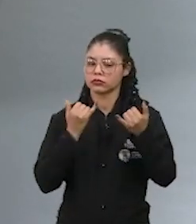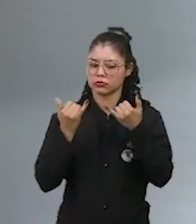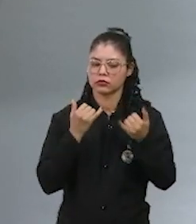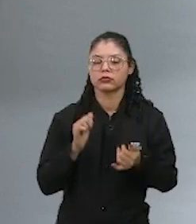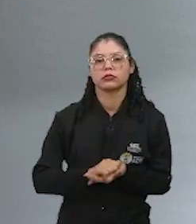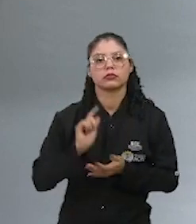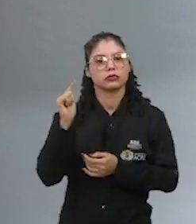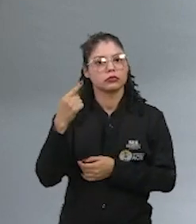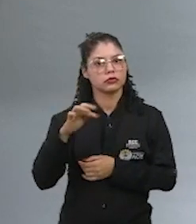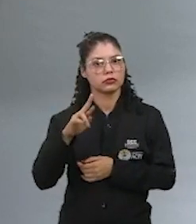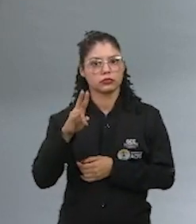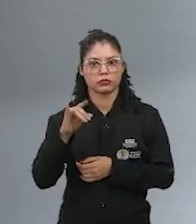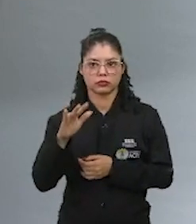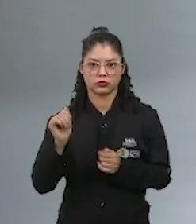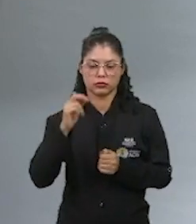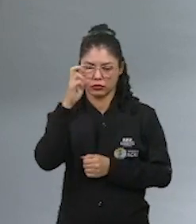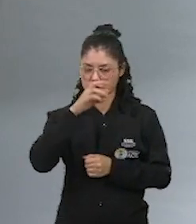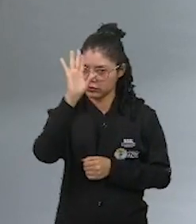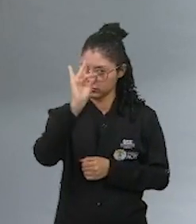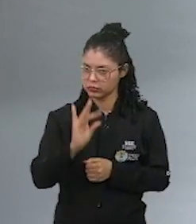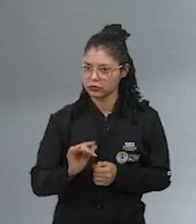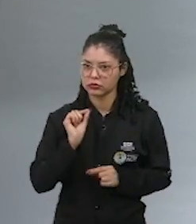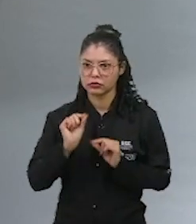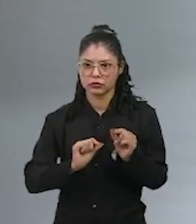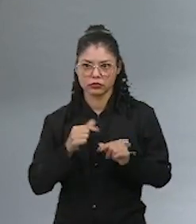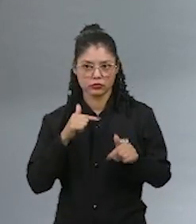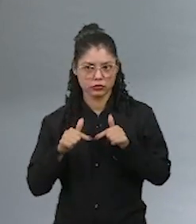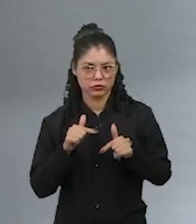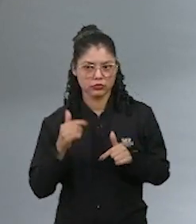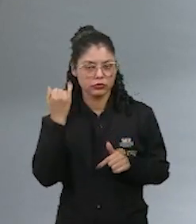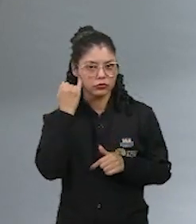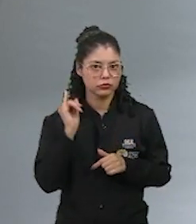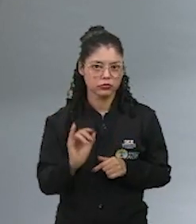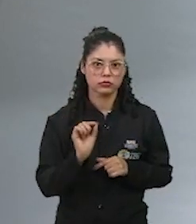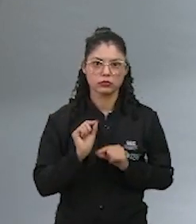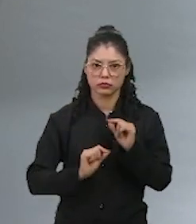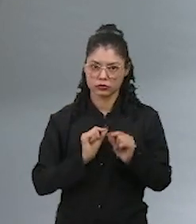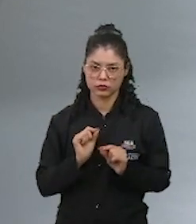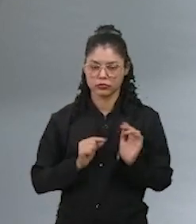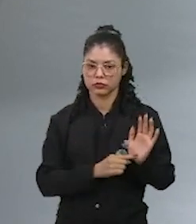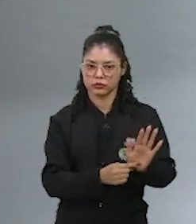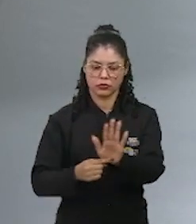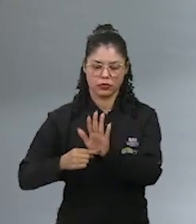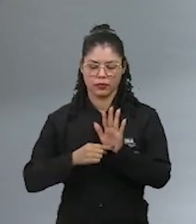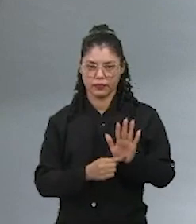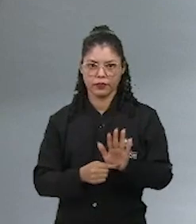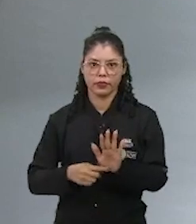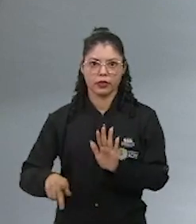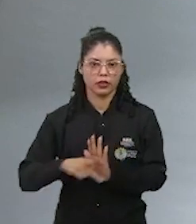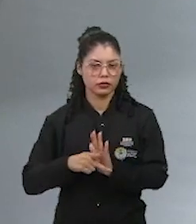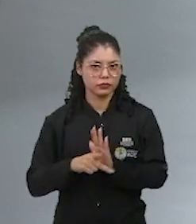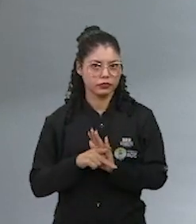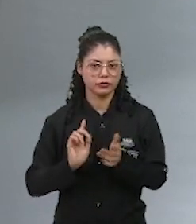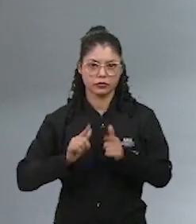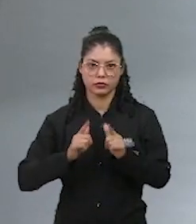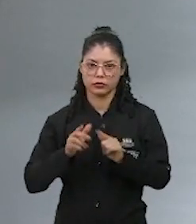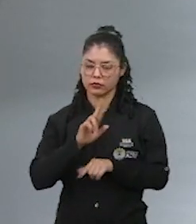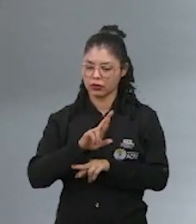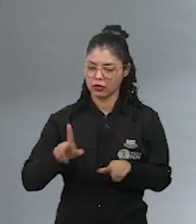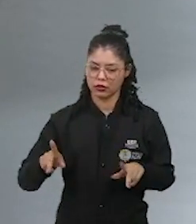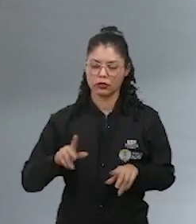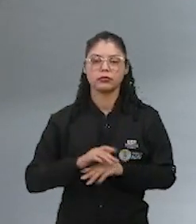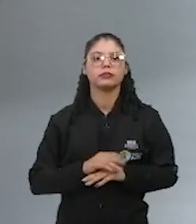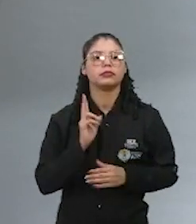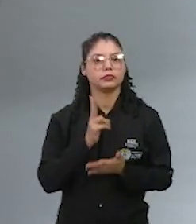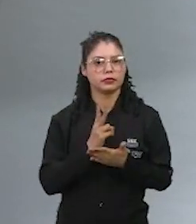para a geometria analítica aqui, tá bom? Ou seja, o que a gente vai trabalhar aqui é com uma ideia de representações, letras diferentes, mas estamos